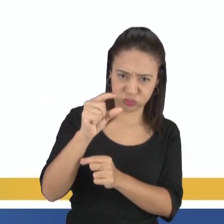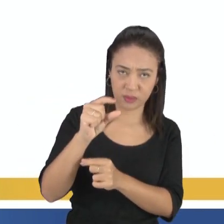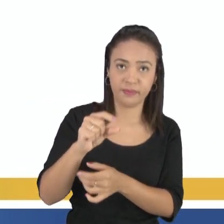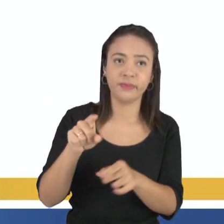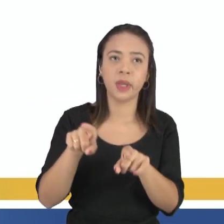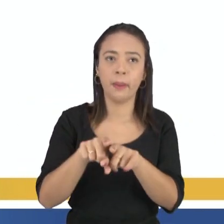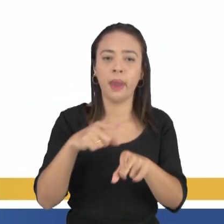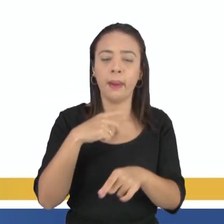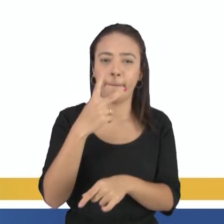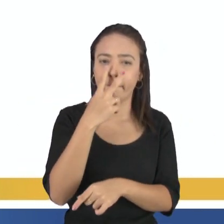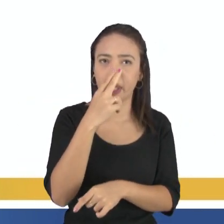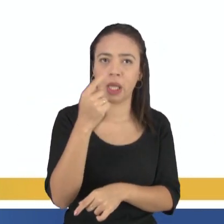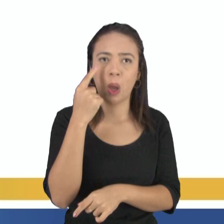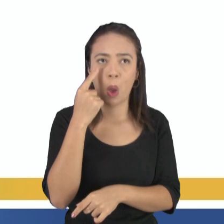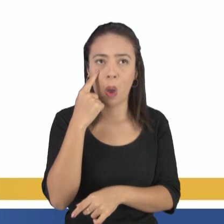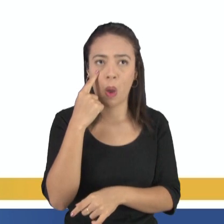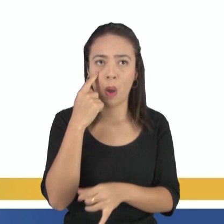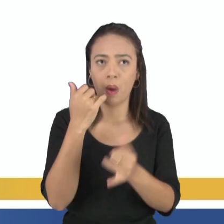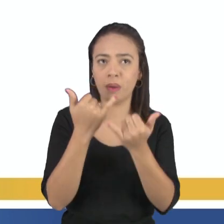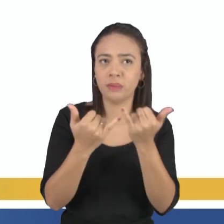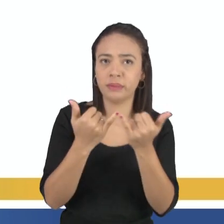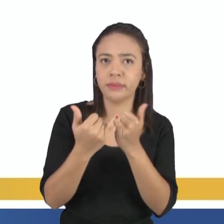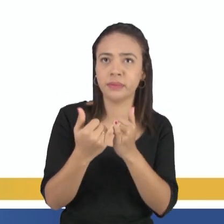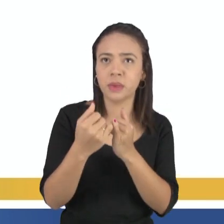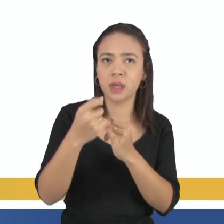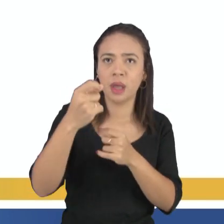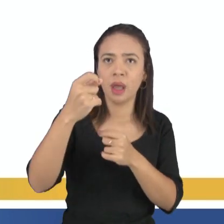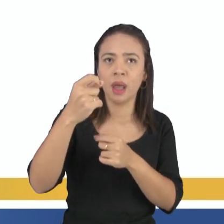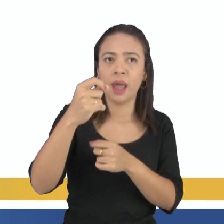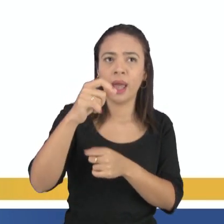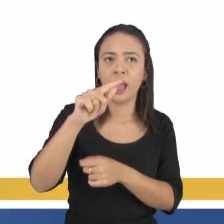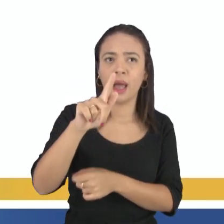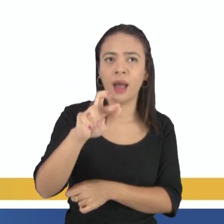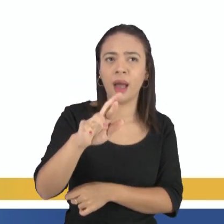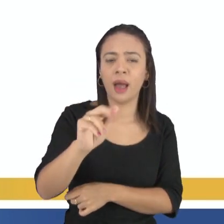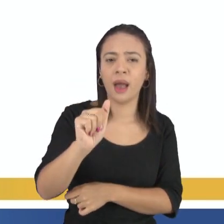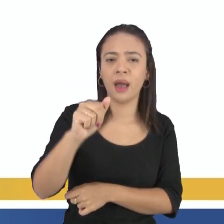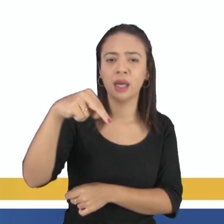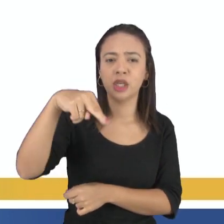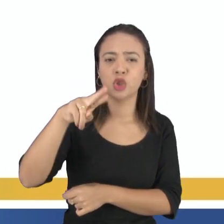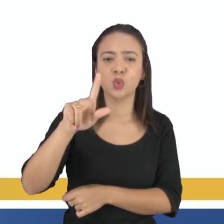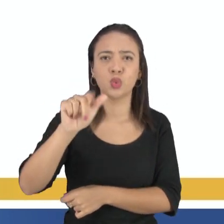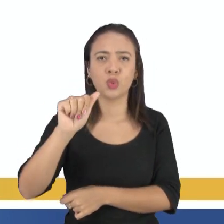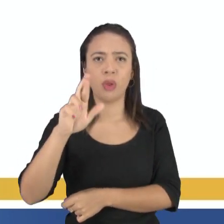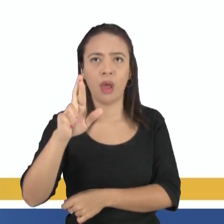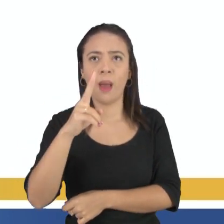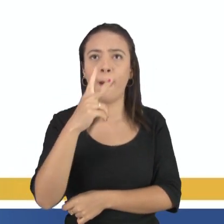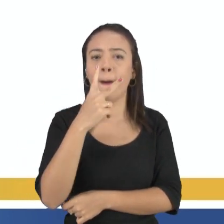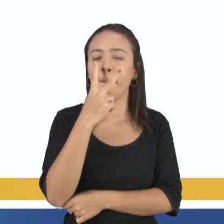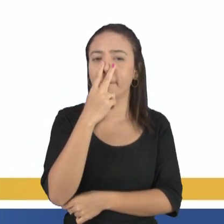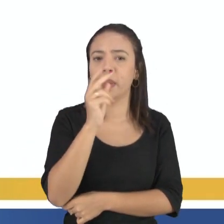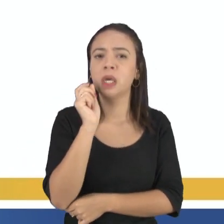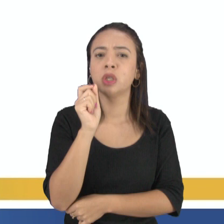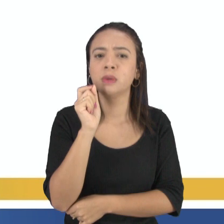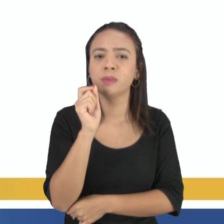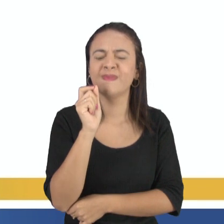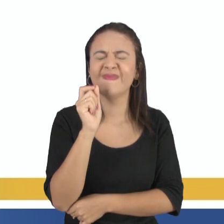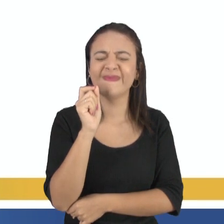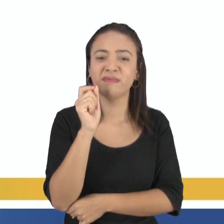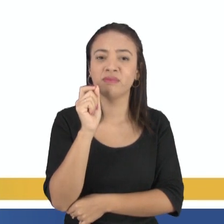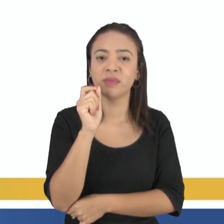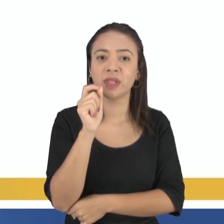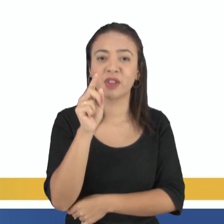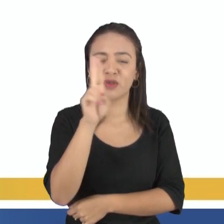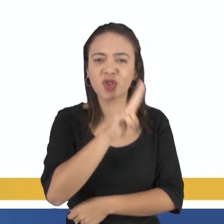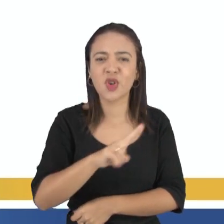dele é granular. Como vocês podem ver aí, fazendo aqui uma comparação, ele é parecido com aqueles granulados